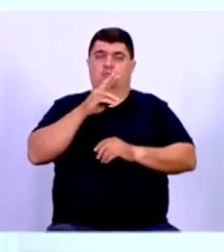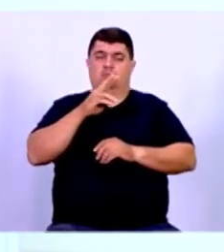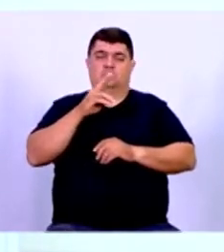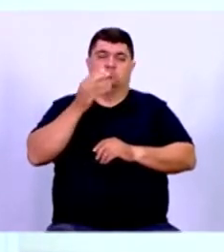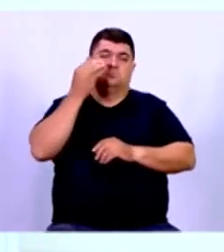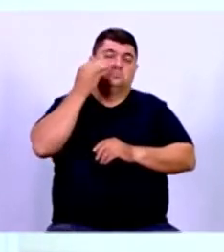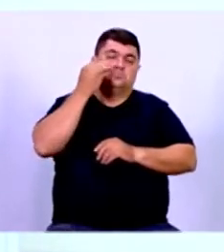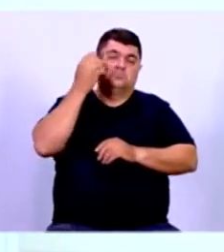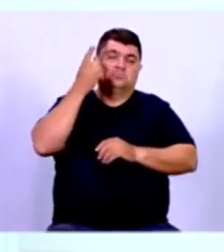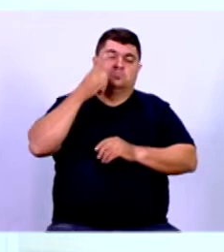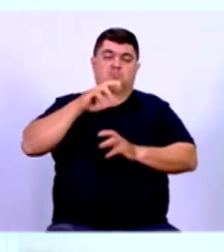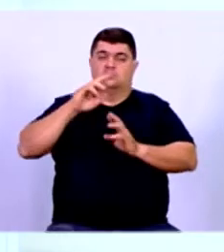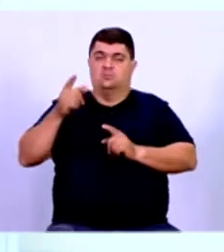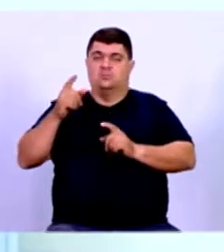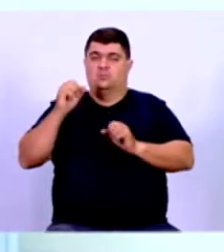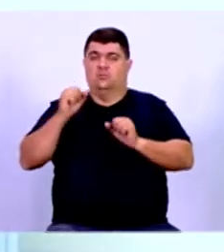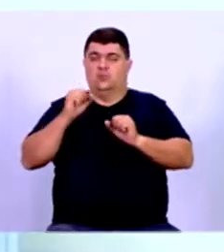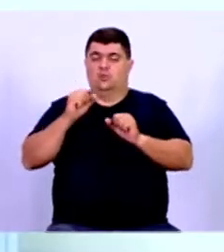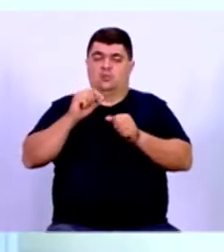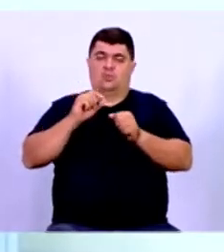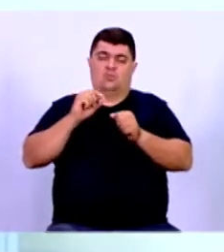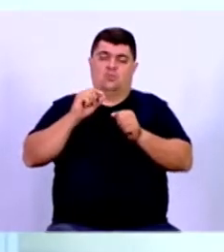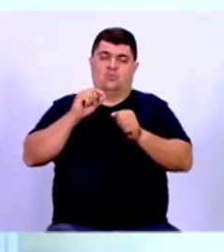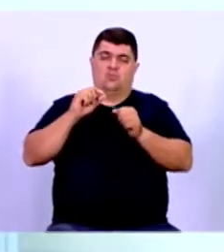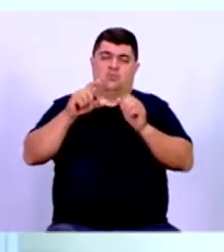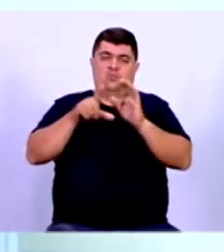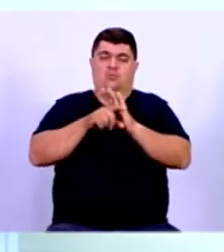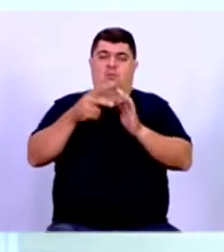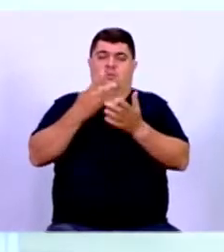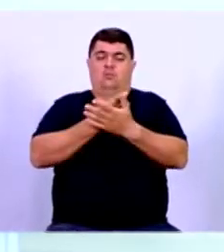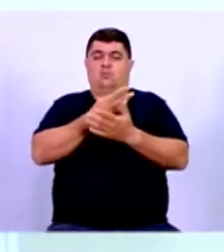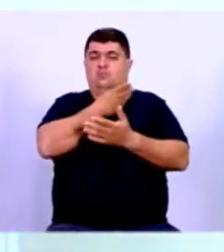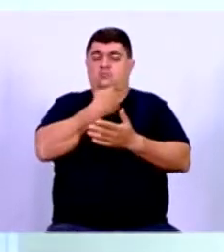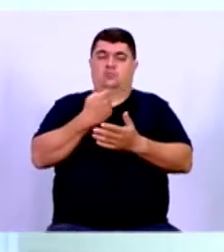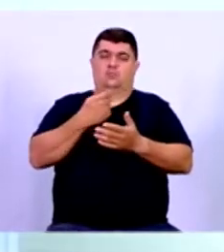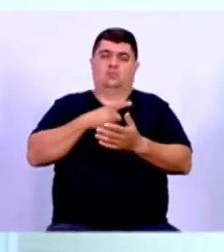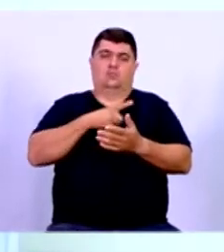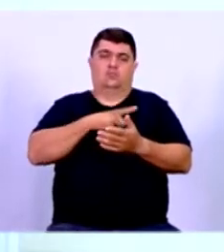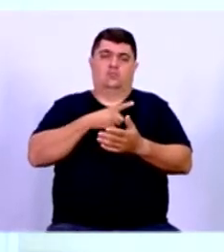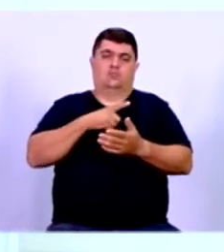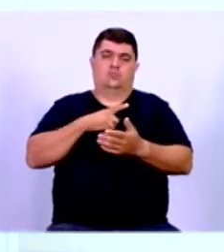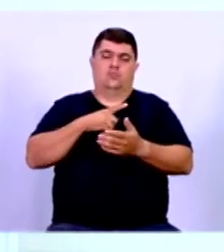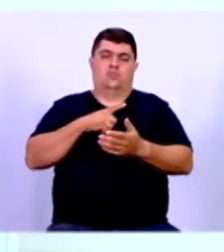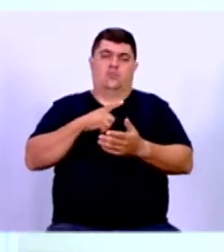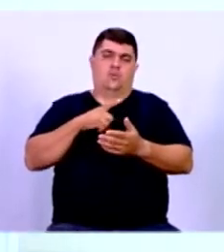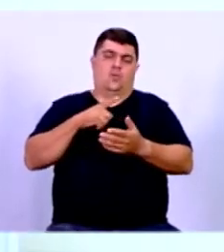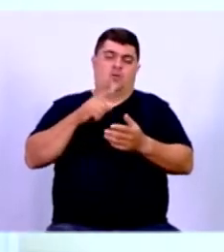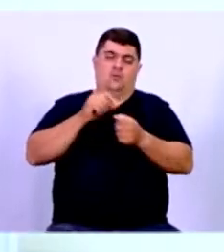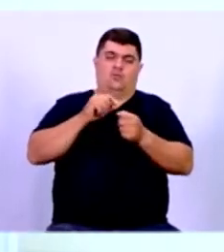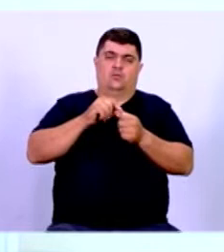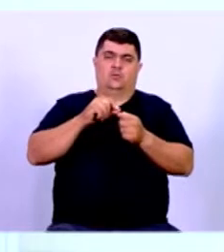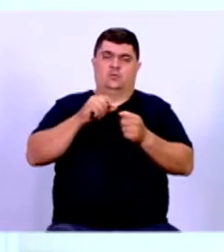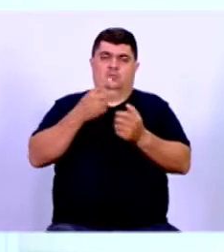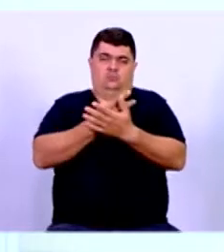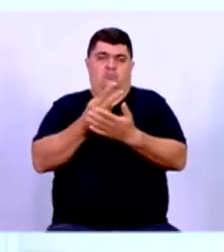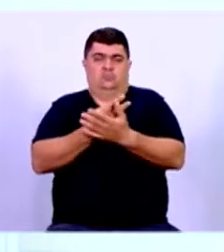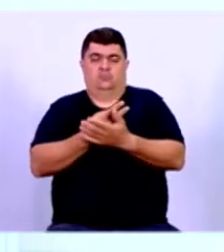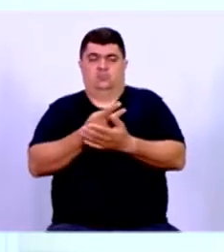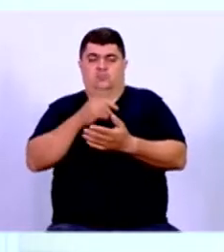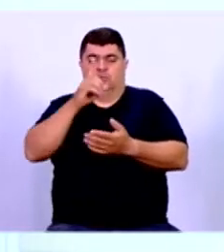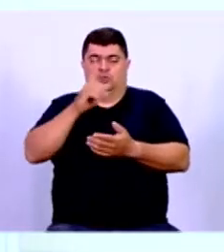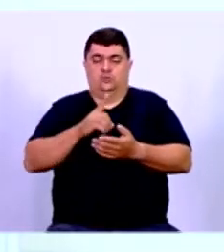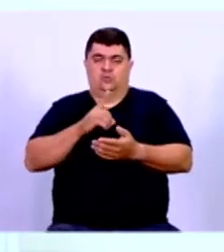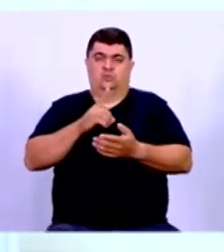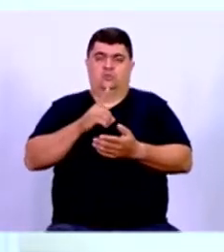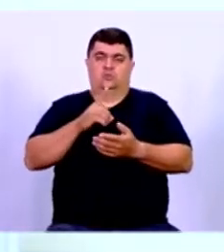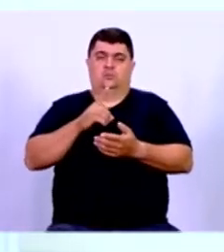de realização, porque corre o risco de descumprir a legislação e implica em alguns na infração dos direitos